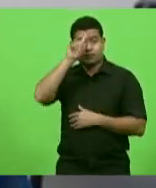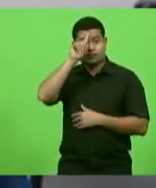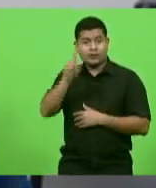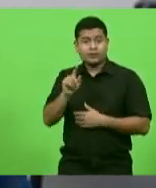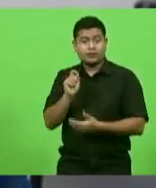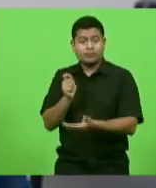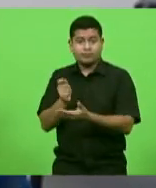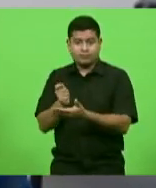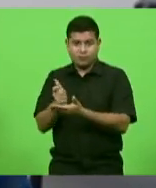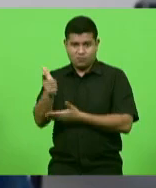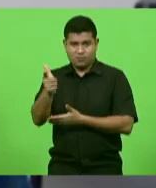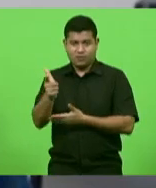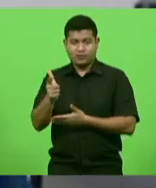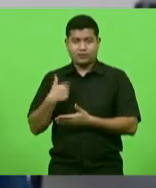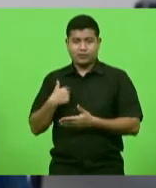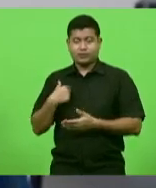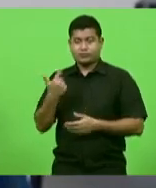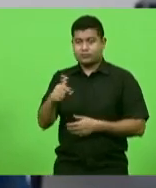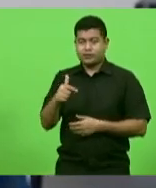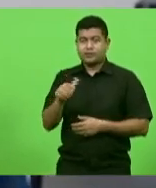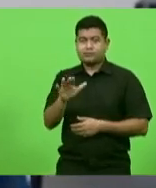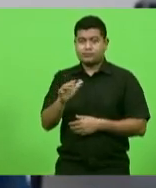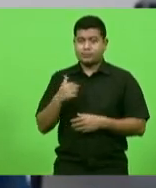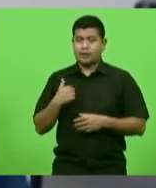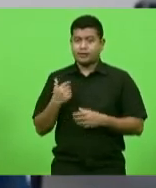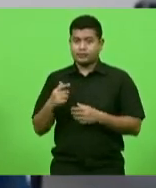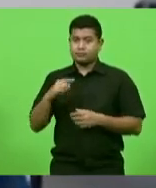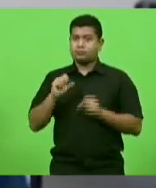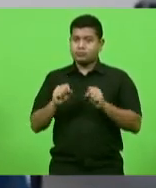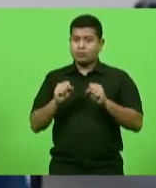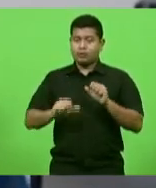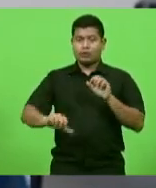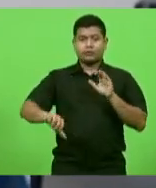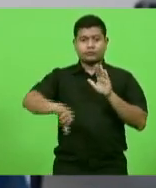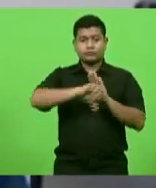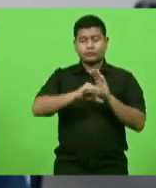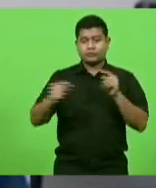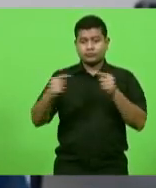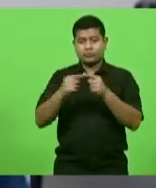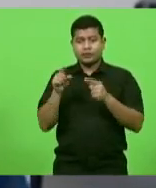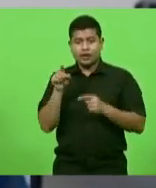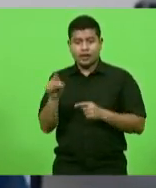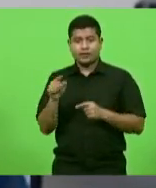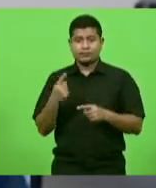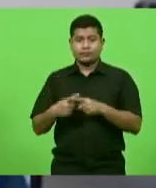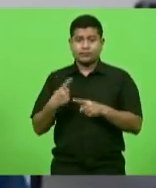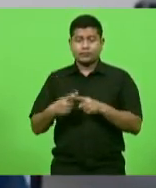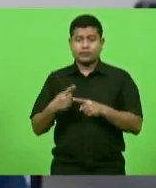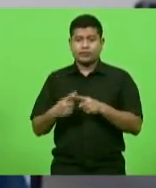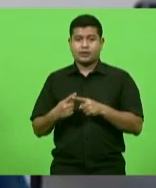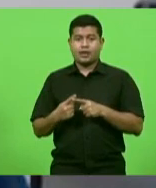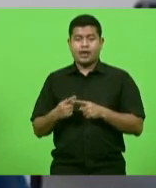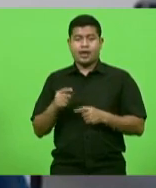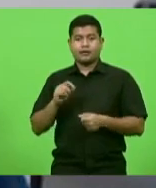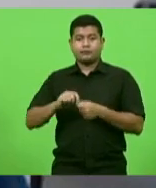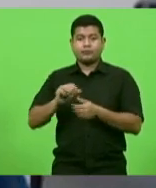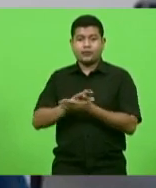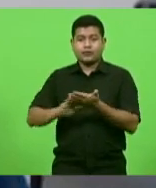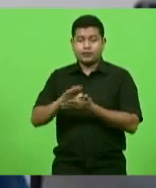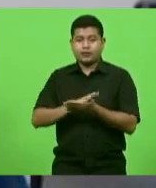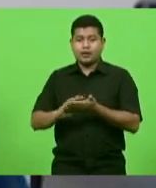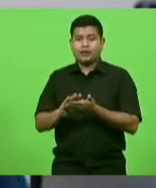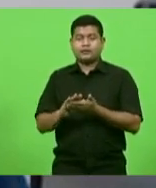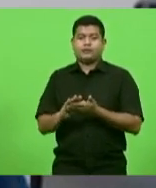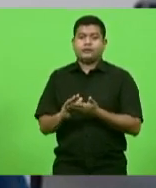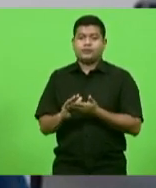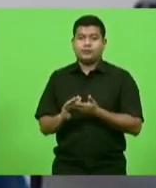direto da despesa e da por digital é passível a responsabilização para mim porque poderia impedir nada faz para evitar a concretização